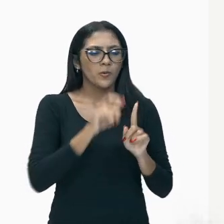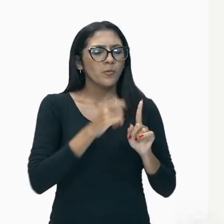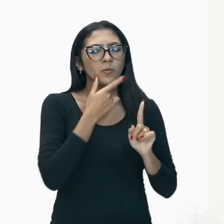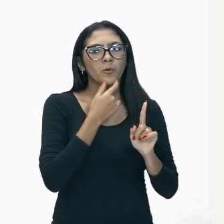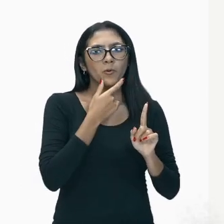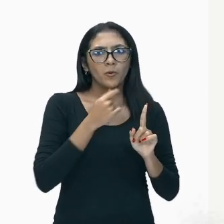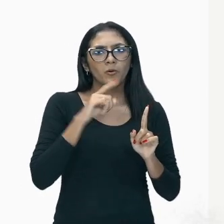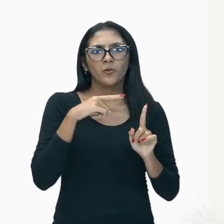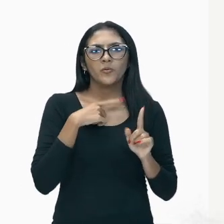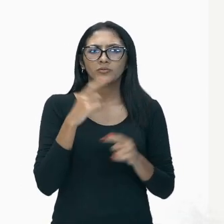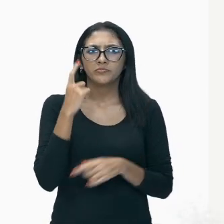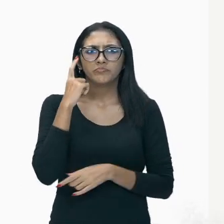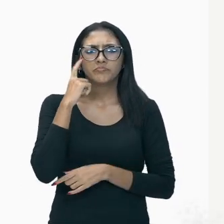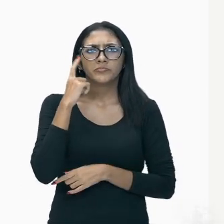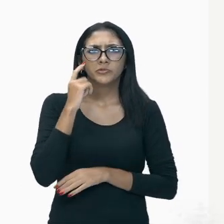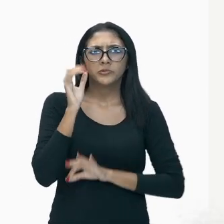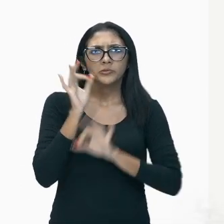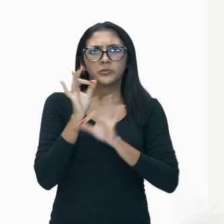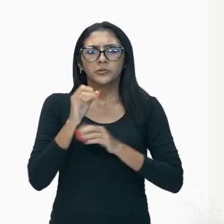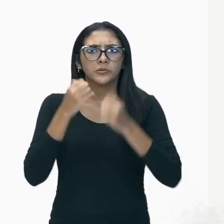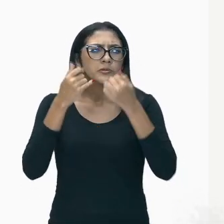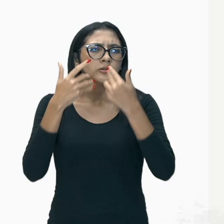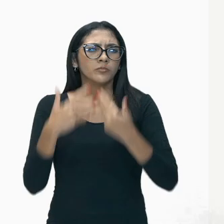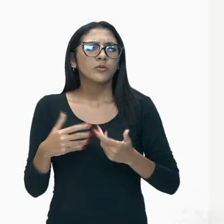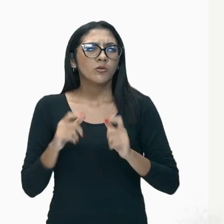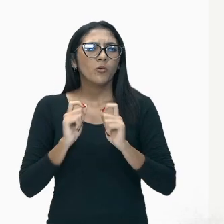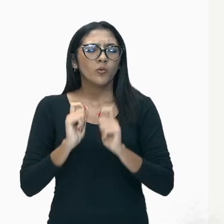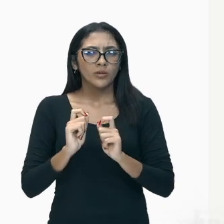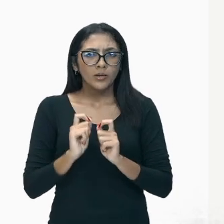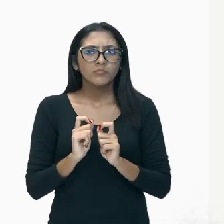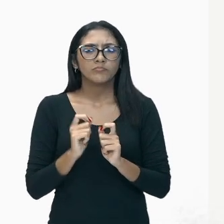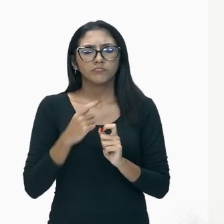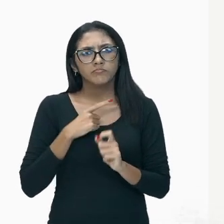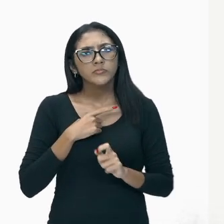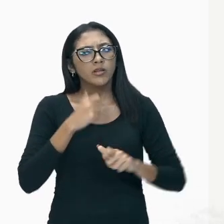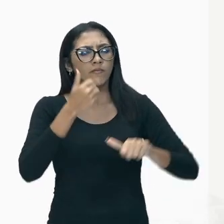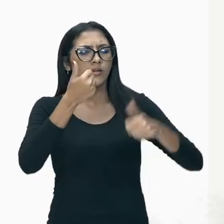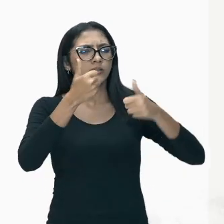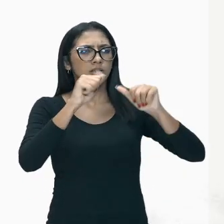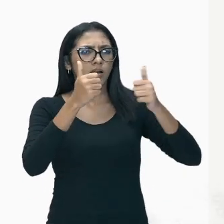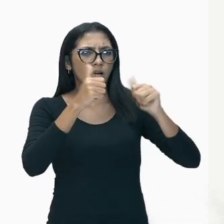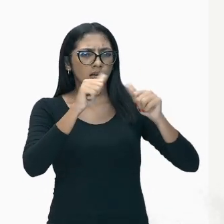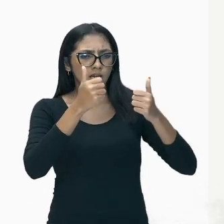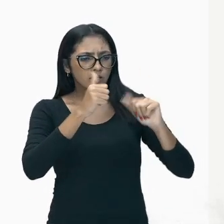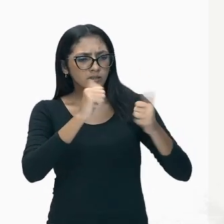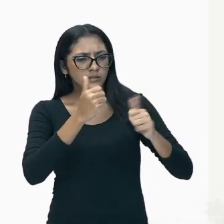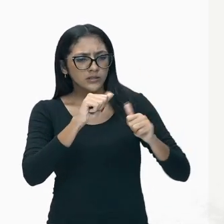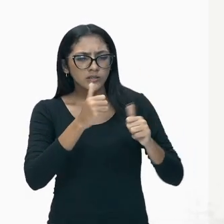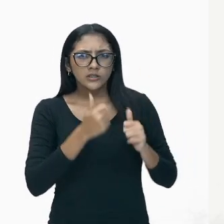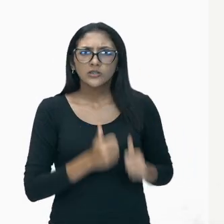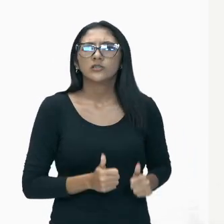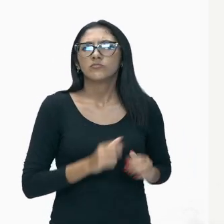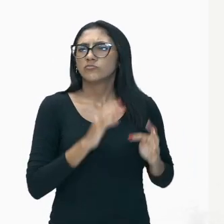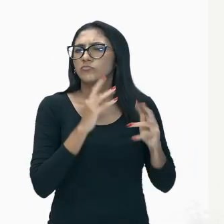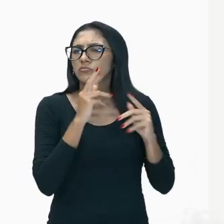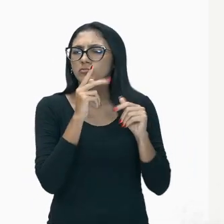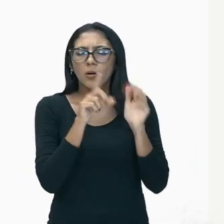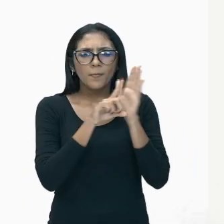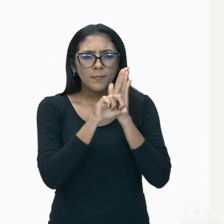Joule, ele disse o seguinte, né? Ele, ao fazer uma análise, ao fazer a pesquisa, e